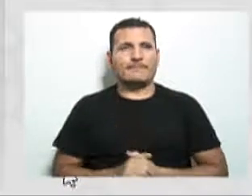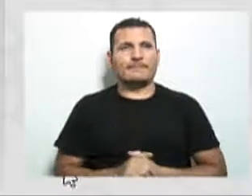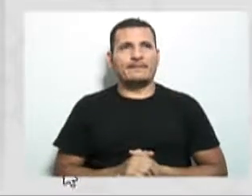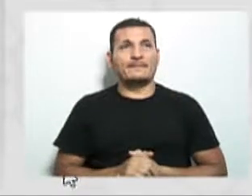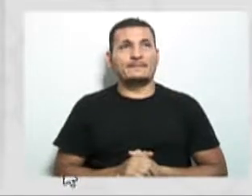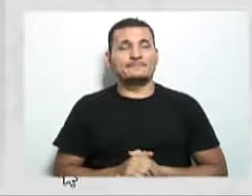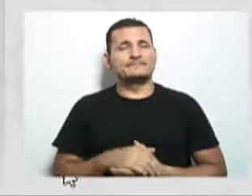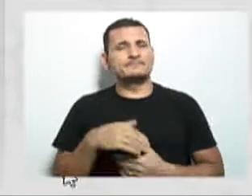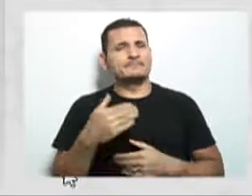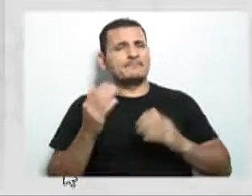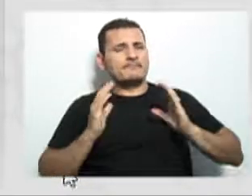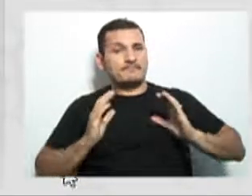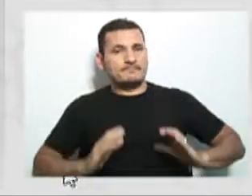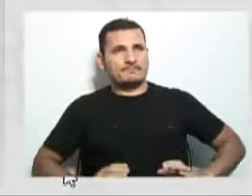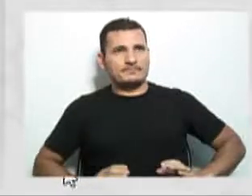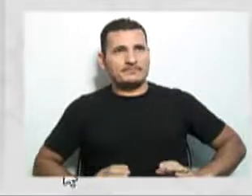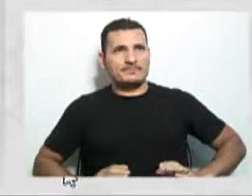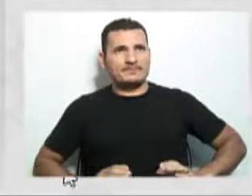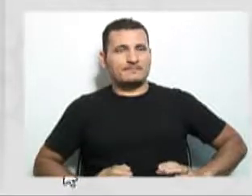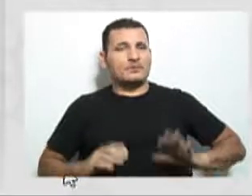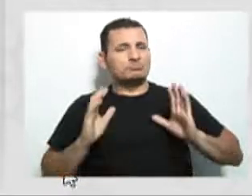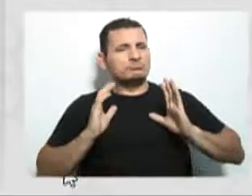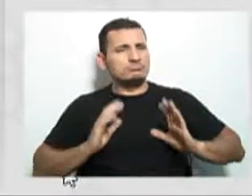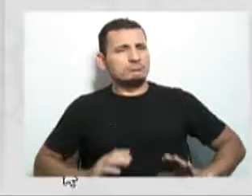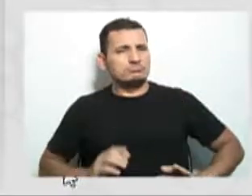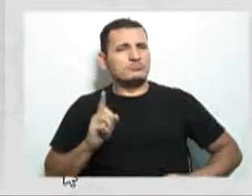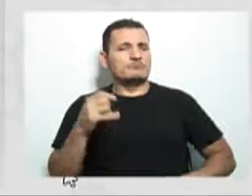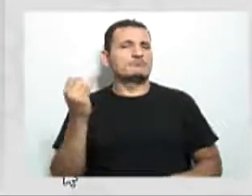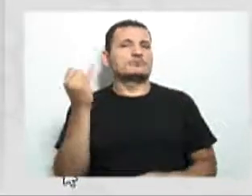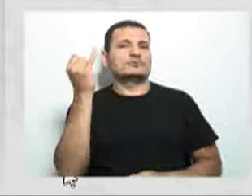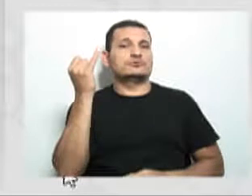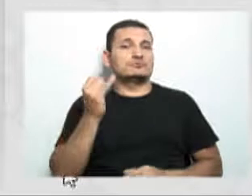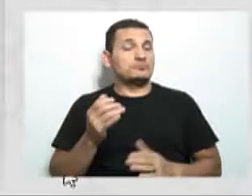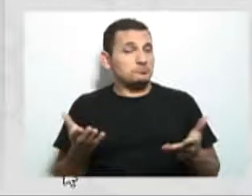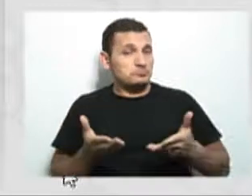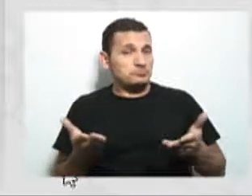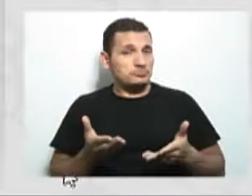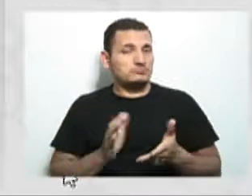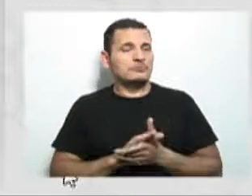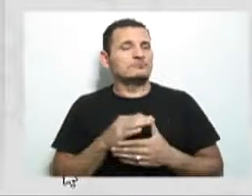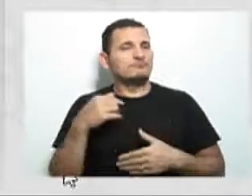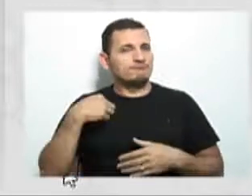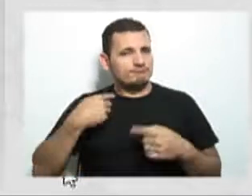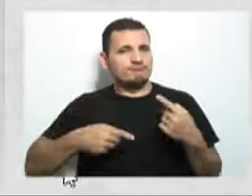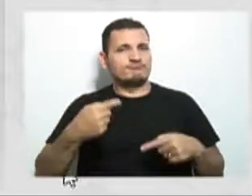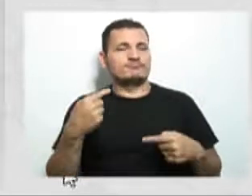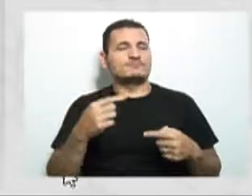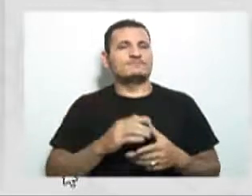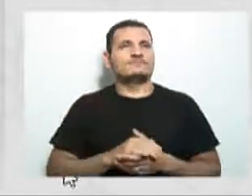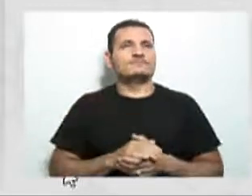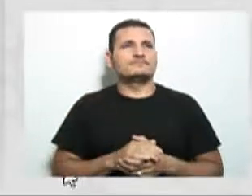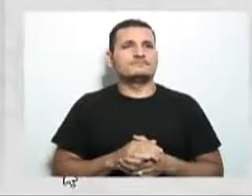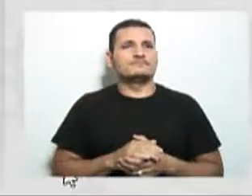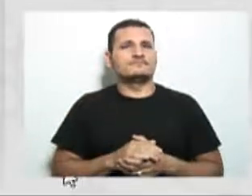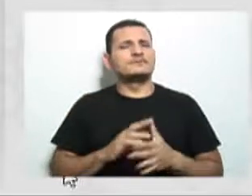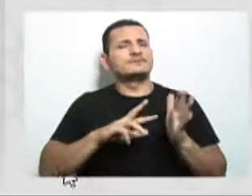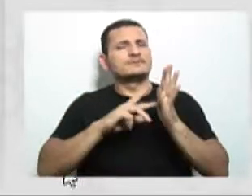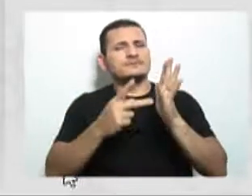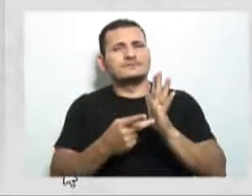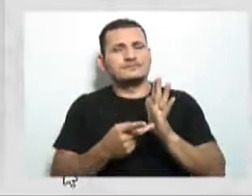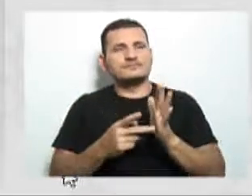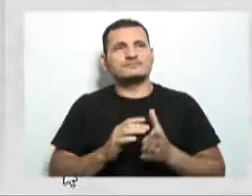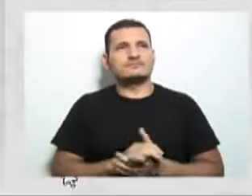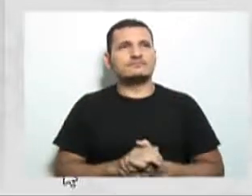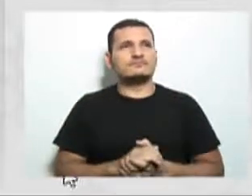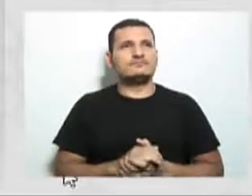lá, comportamento. Olha, comportamento é fundamental, hein, nos dias de hoje. Vamos já discutir isso daí. Definição. É